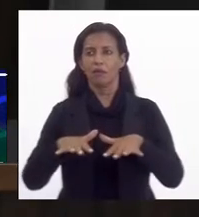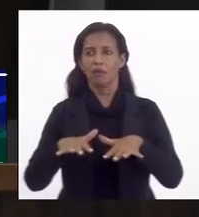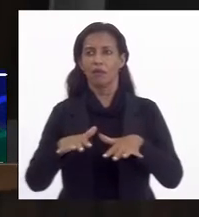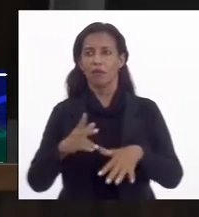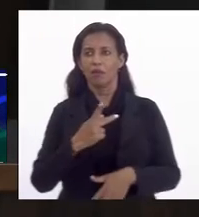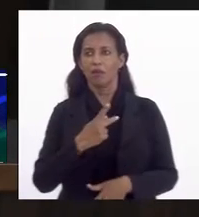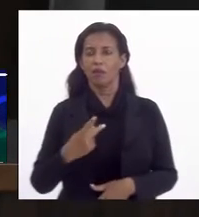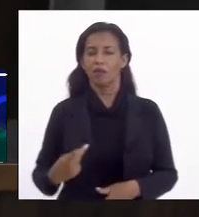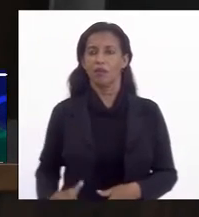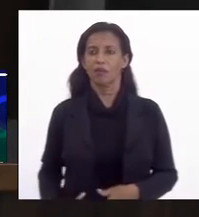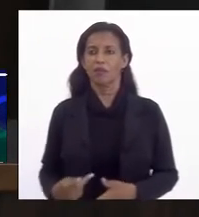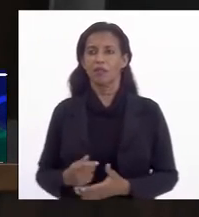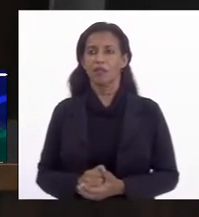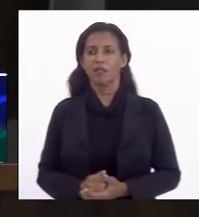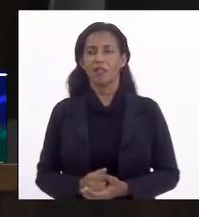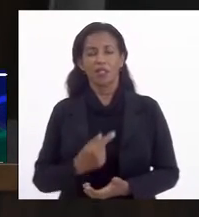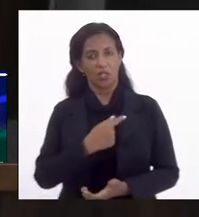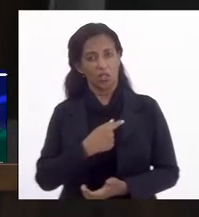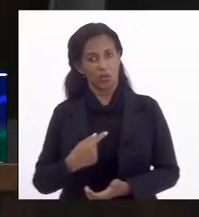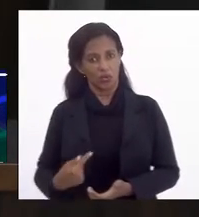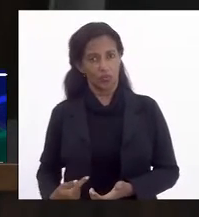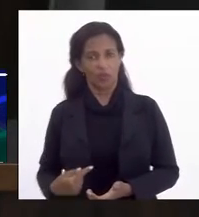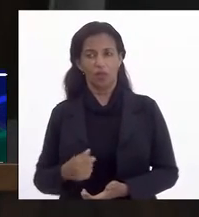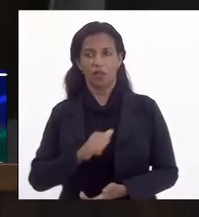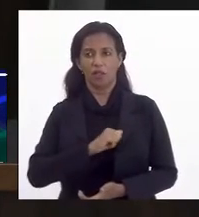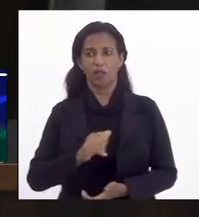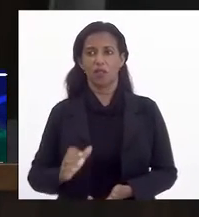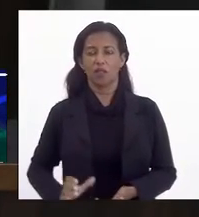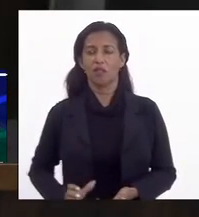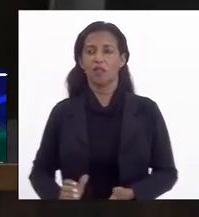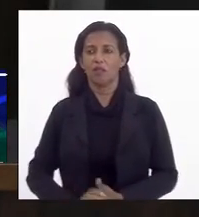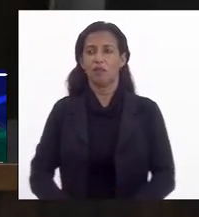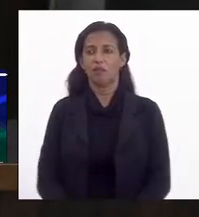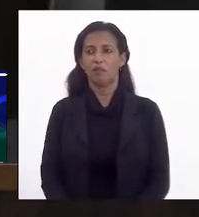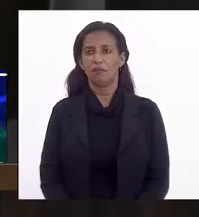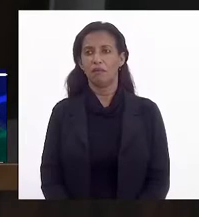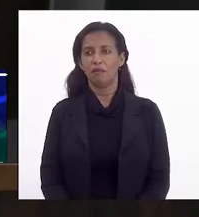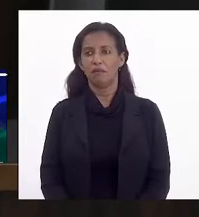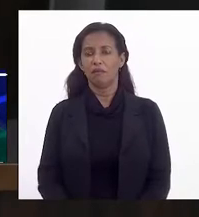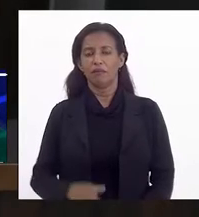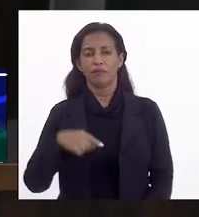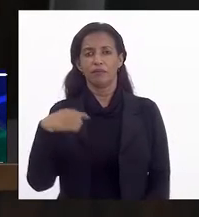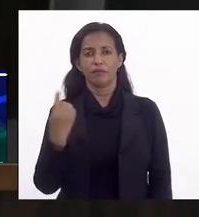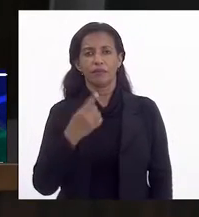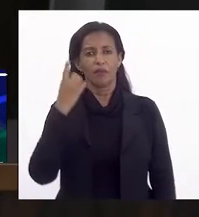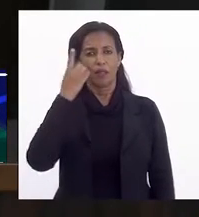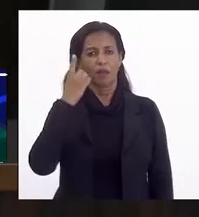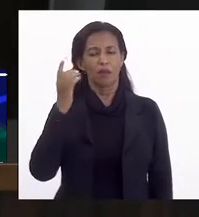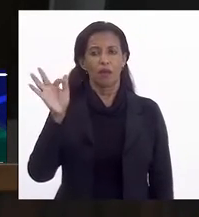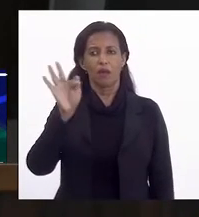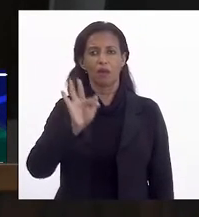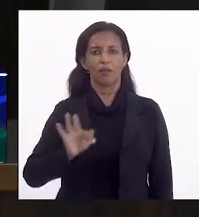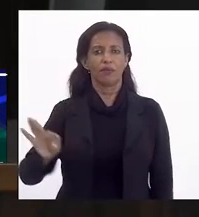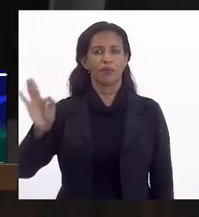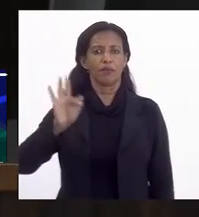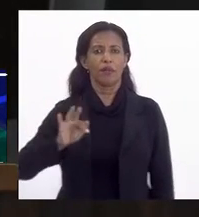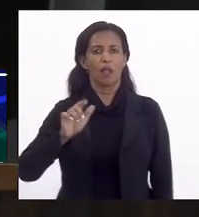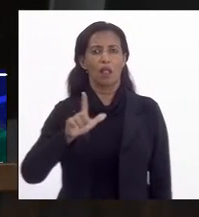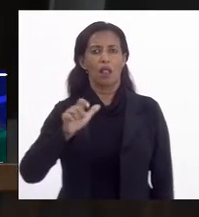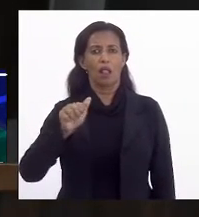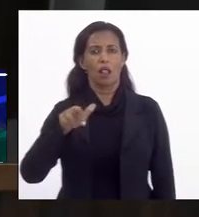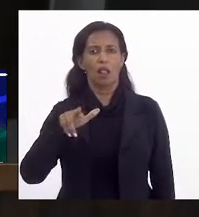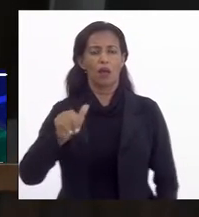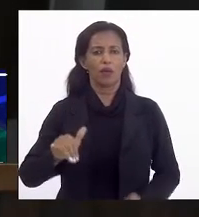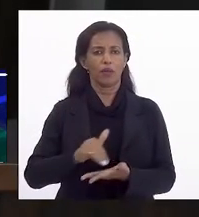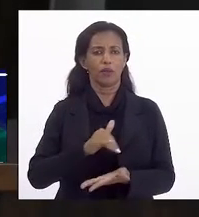nosso presidente da casa e governador em exercício, André Siciliano, a nossa deputada federal Laura Carneiro e a